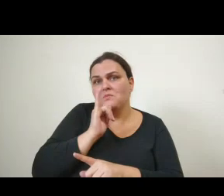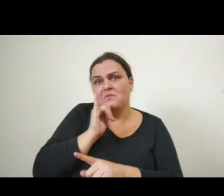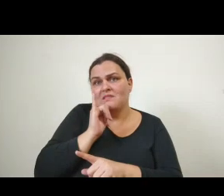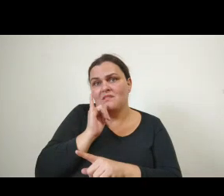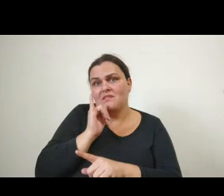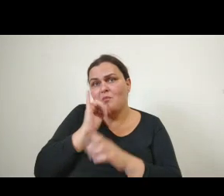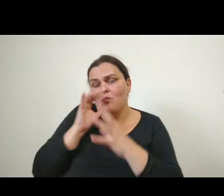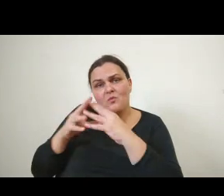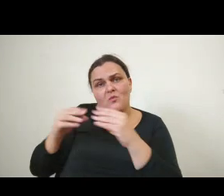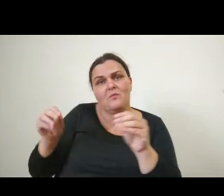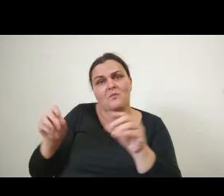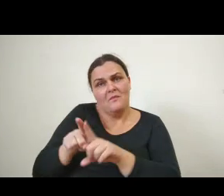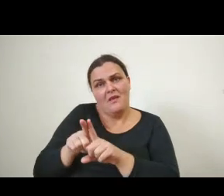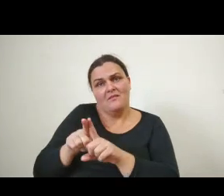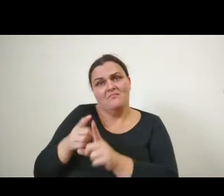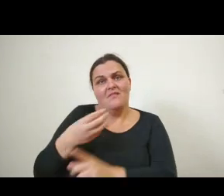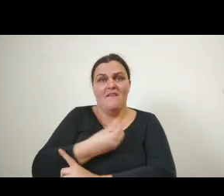também.